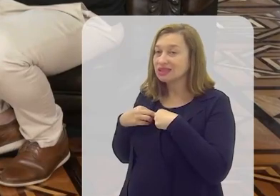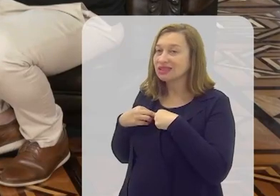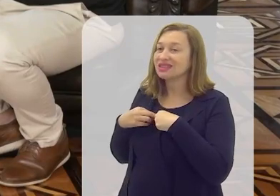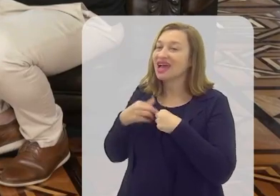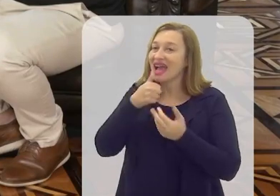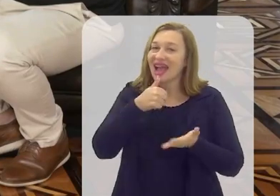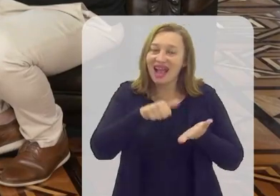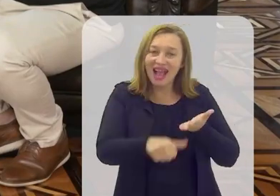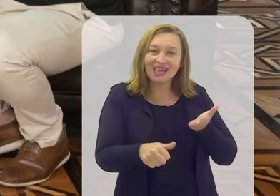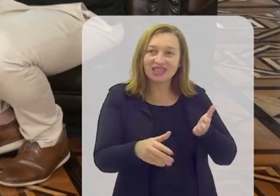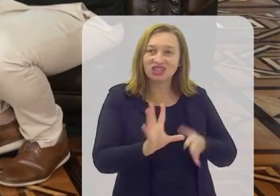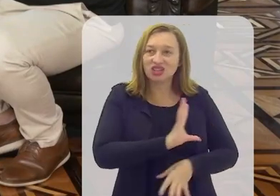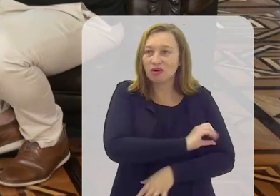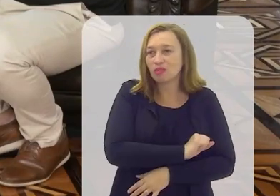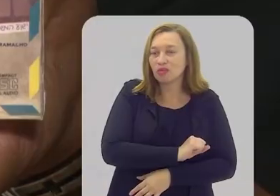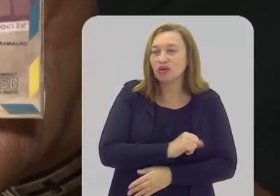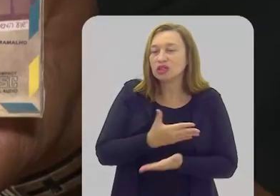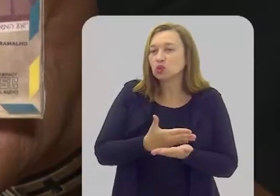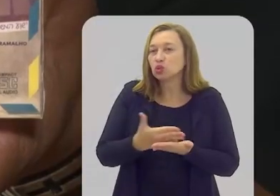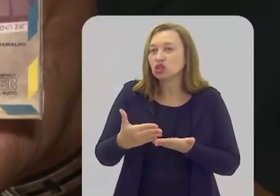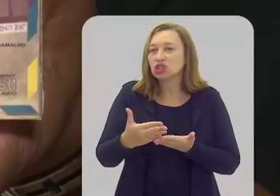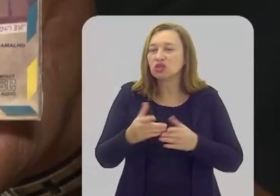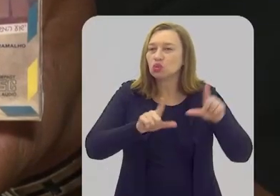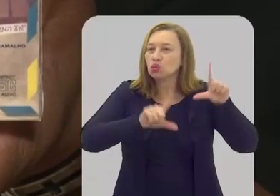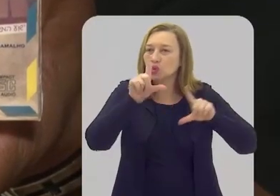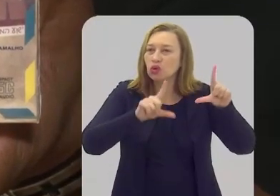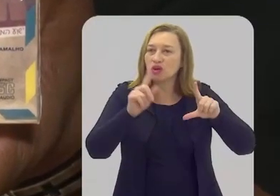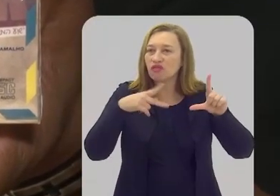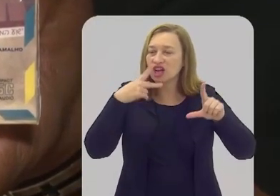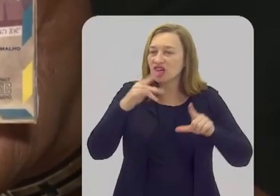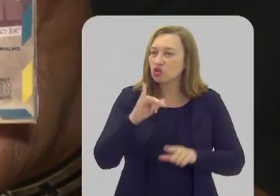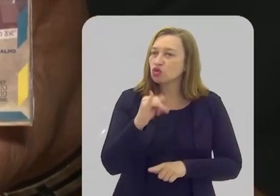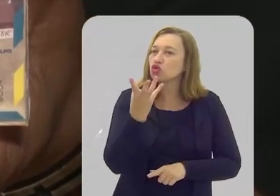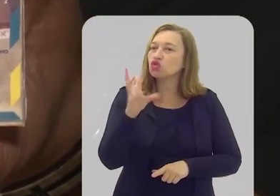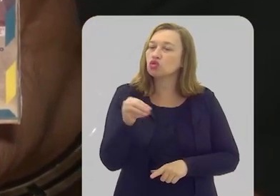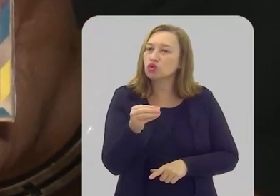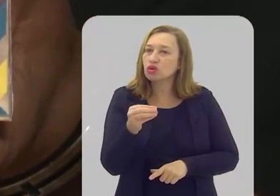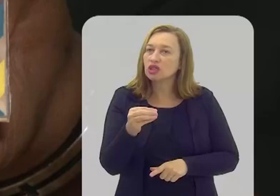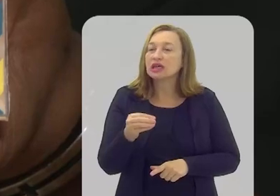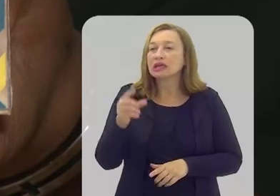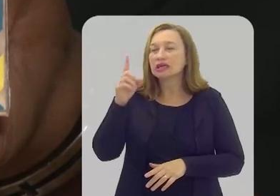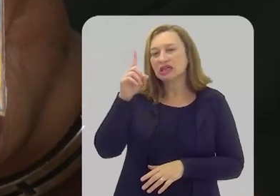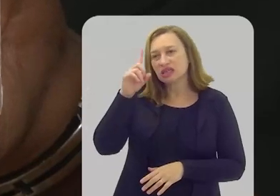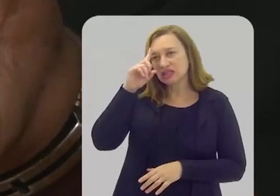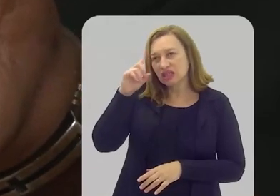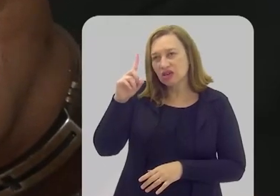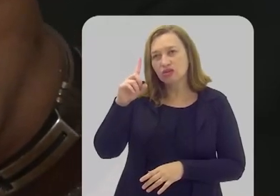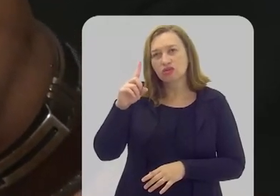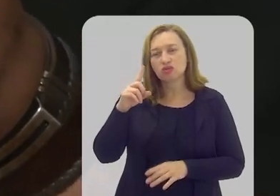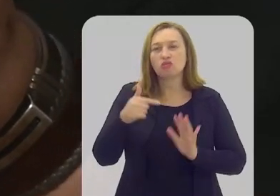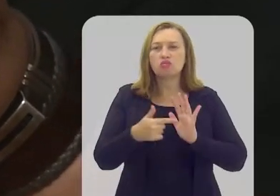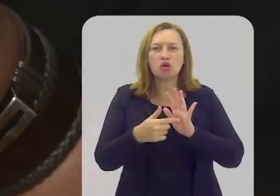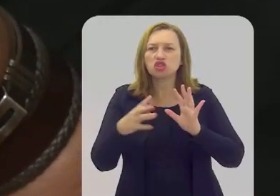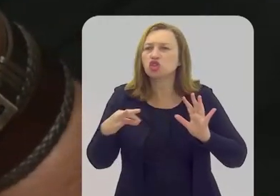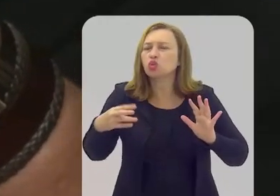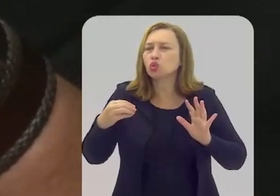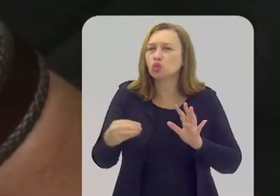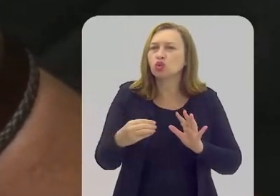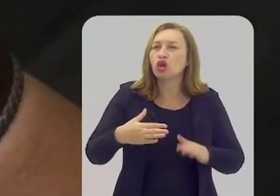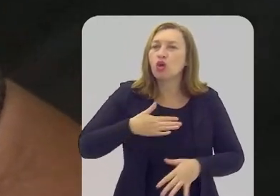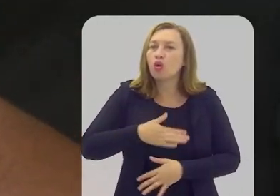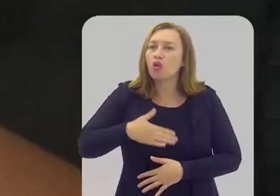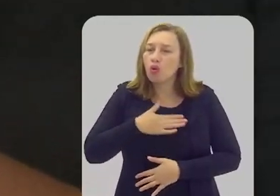Carta programa. De amor, olha. Eu vou mostrar aqui. No início do programa, gente, eu falei com o Júlio que Deus testifica tudo. Eu